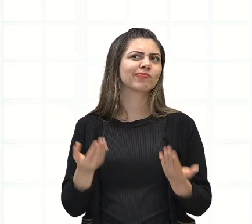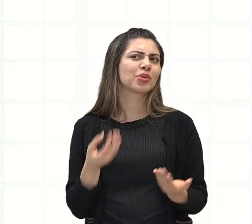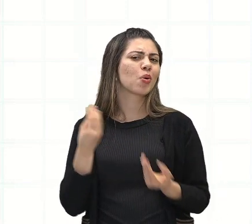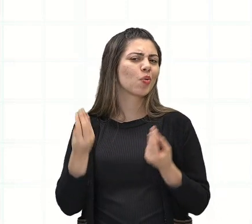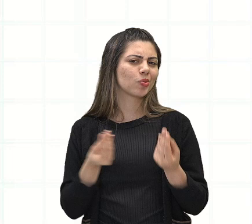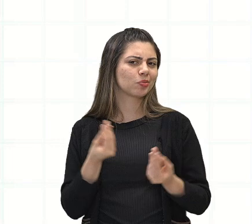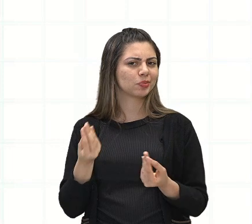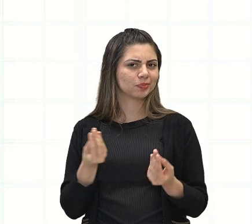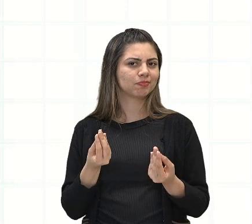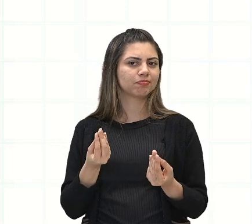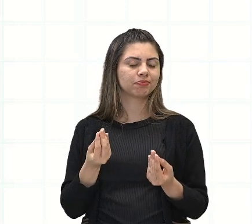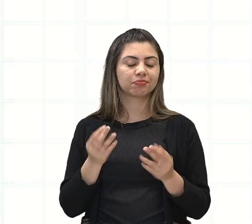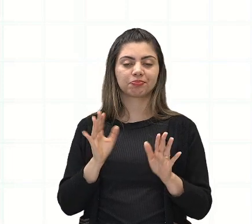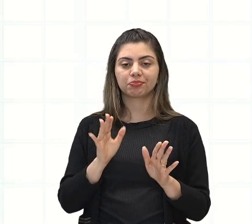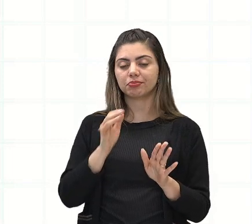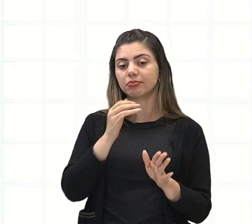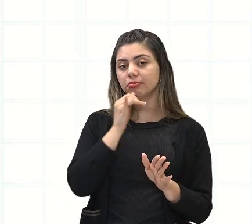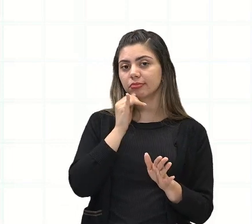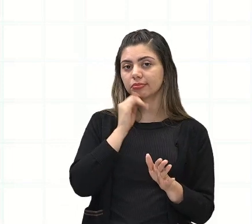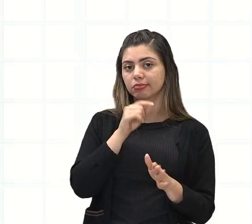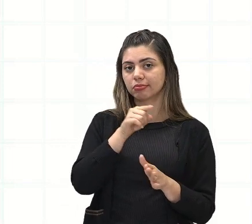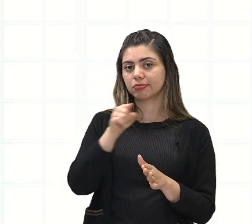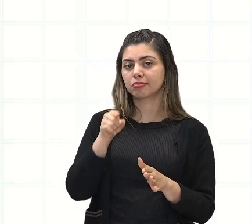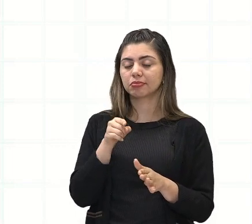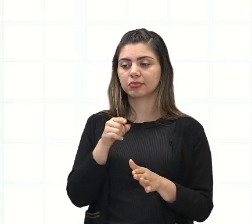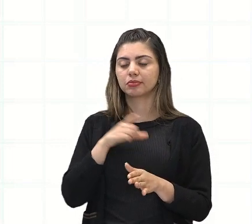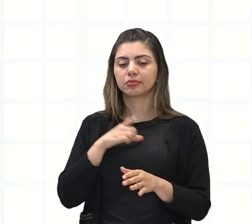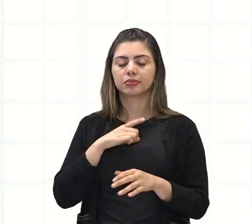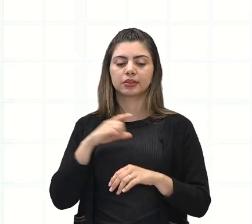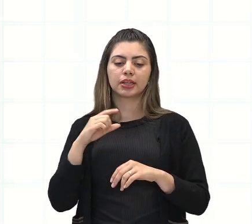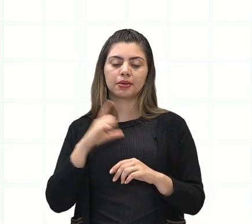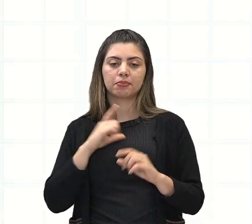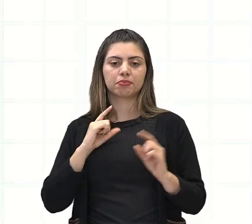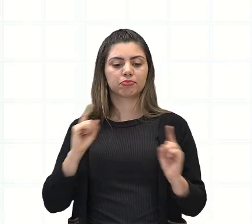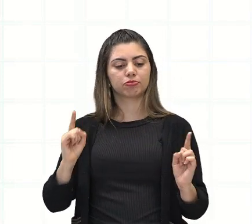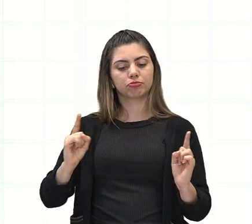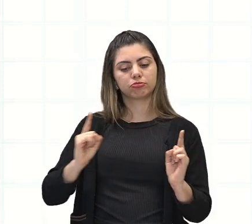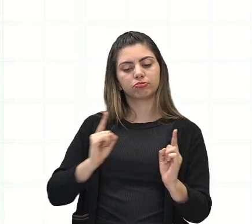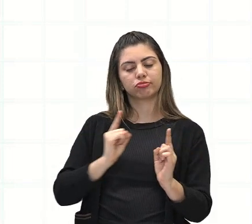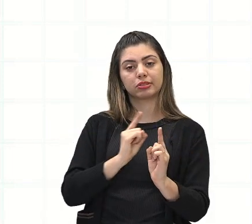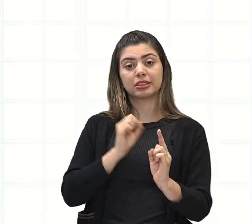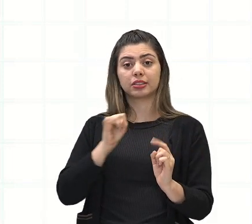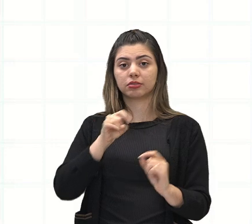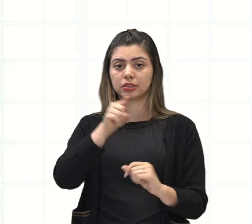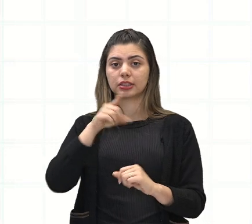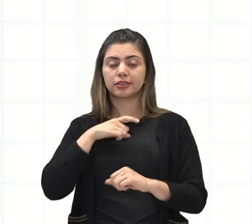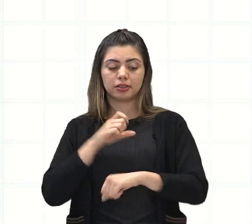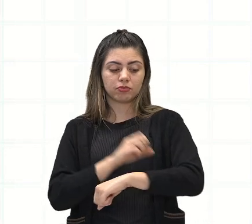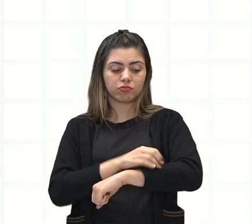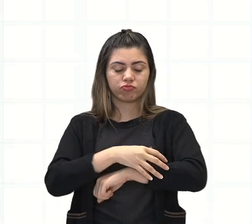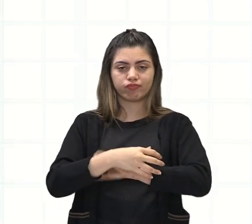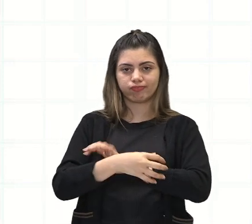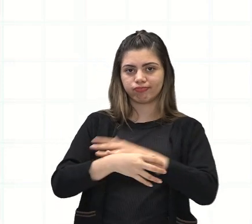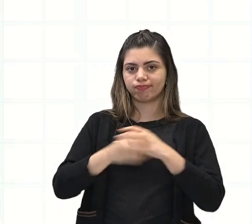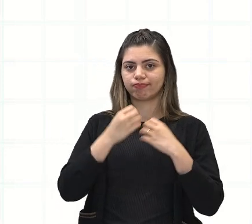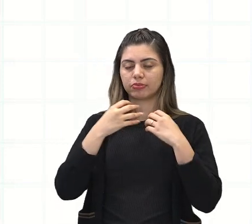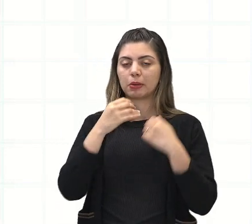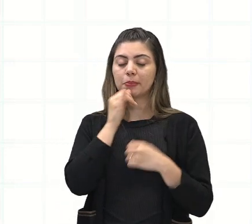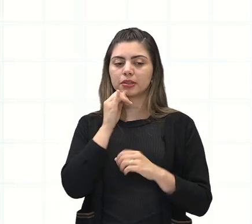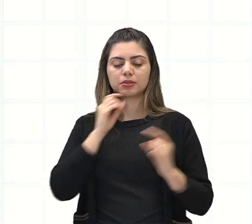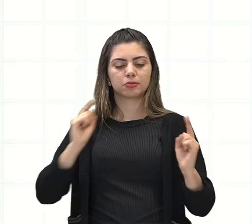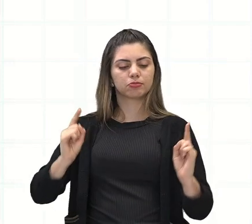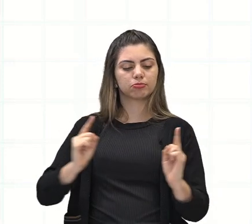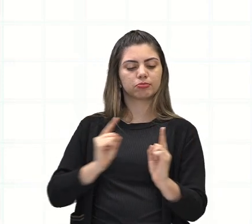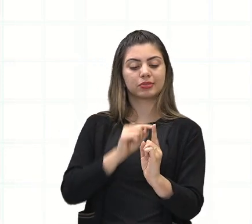assim? Quando você passa por alguém, se você geralmente tem alergia ou alguma coisa do tipo, e aquela pessoa está usando um perfume